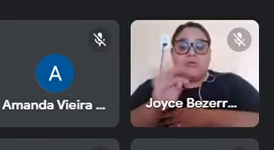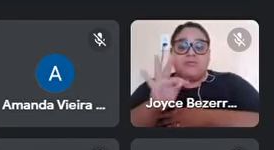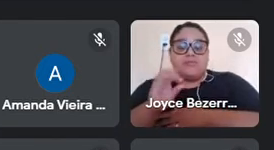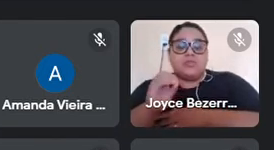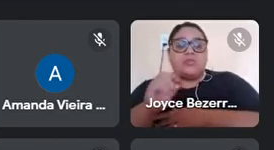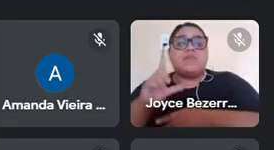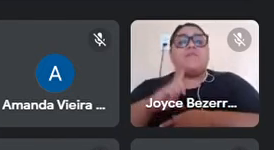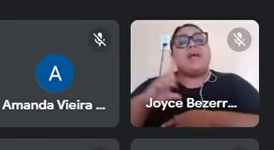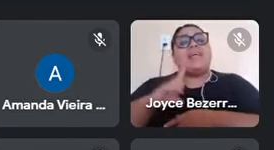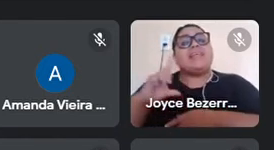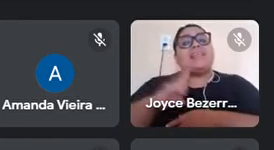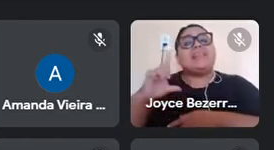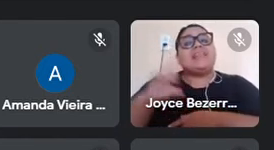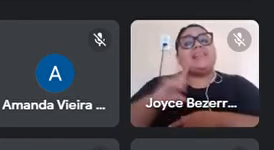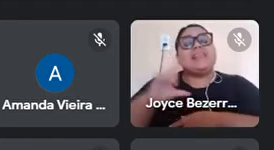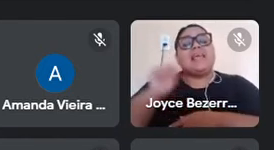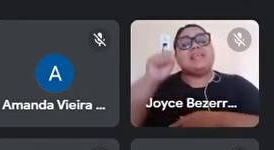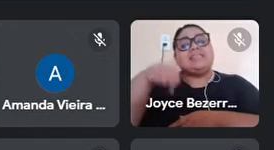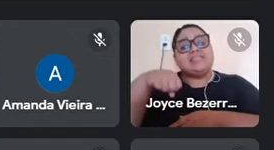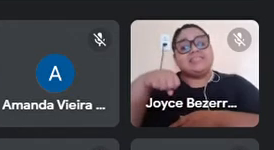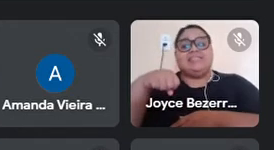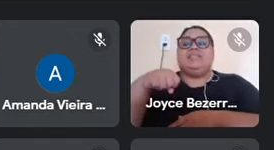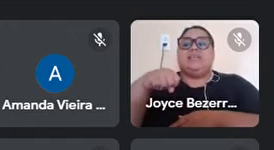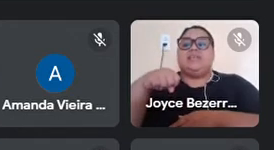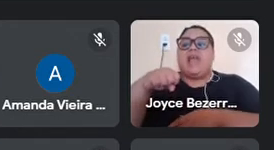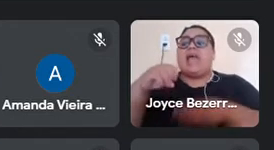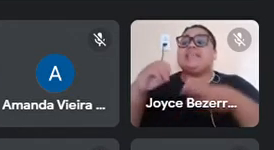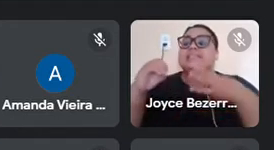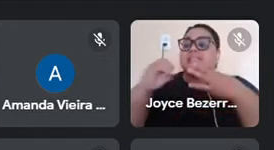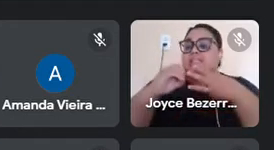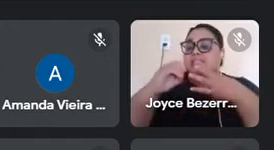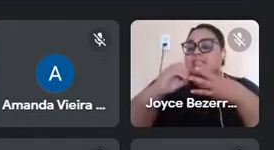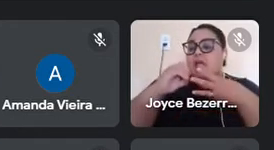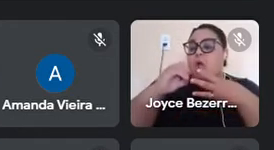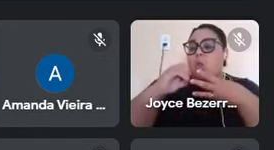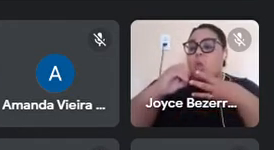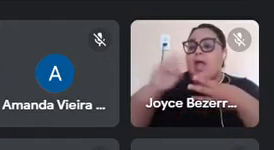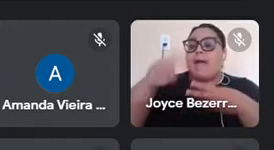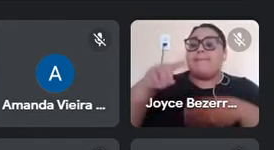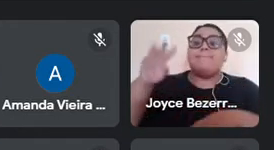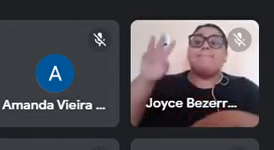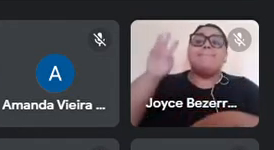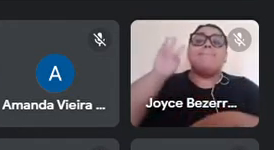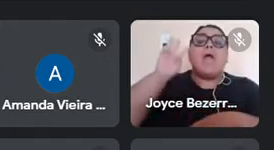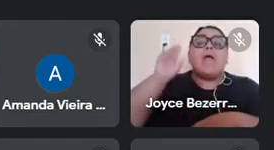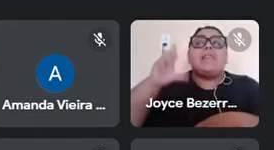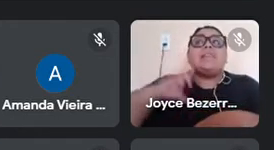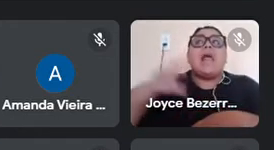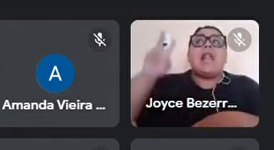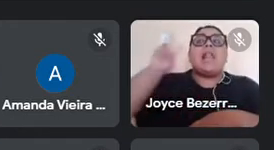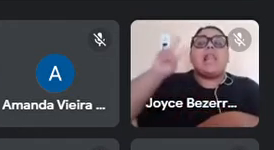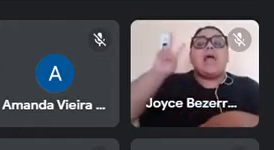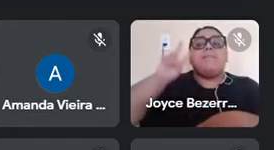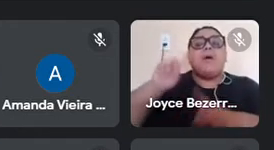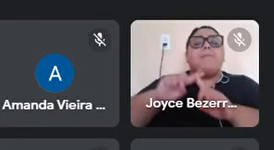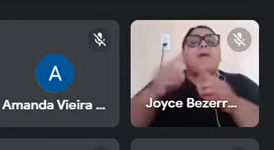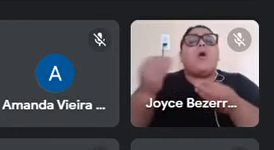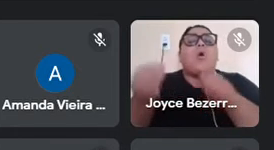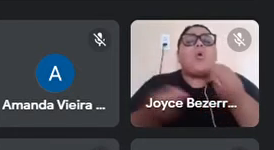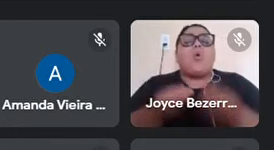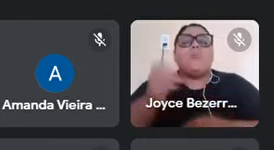memória? Exatamente, mas vocês concordam comigo que nós não ativamos nenhum linfócito B